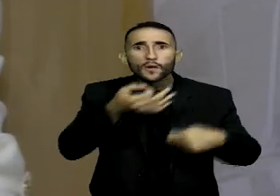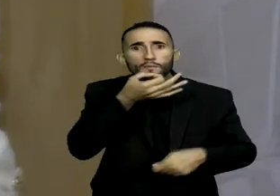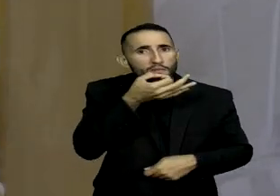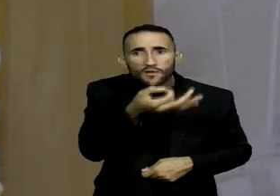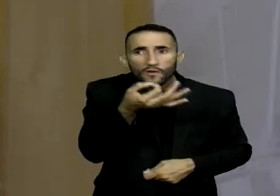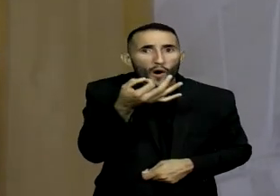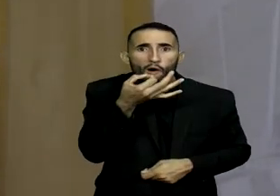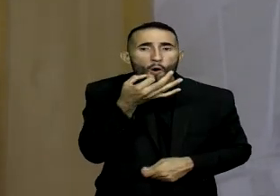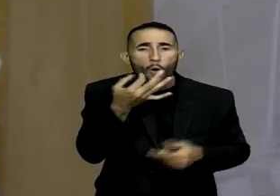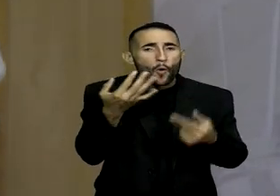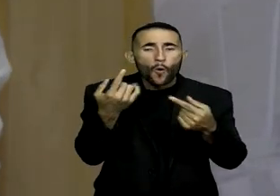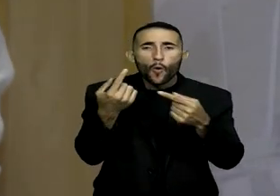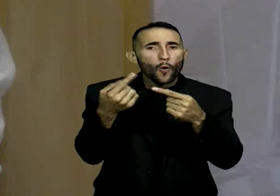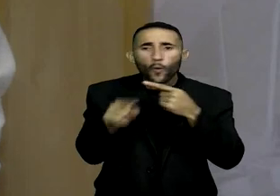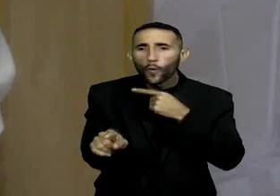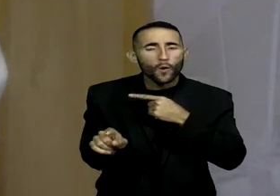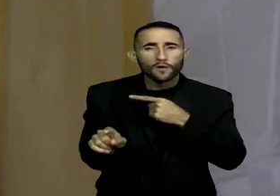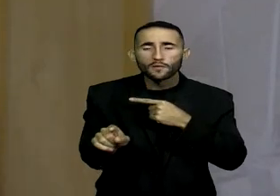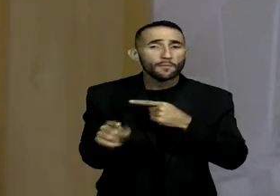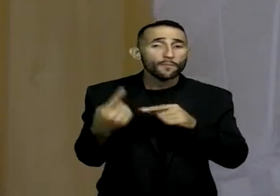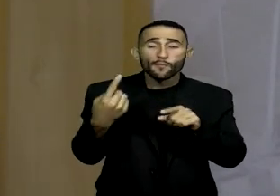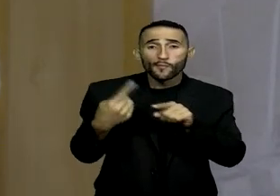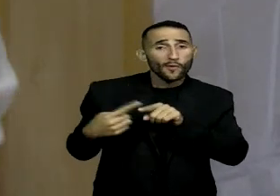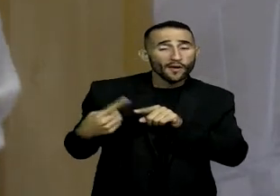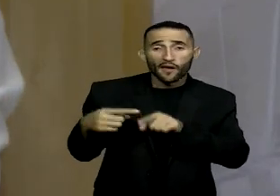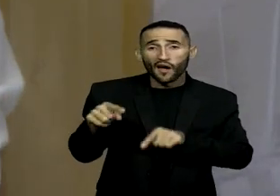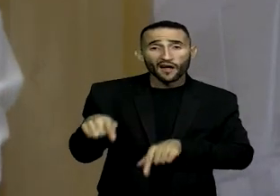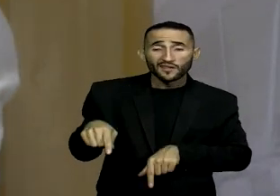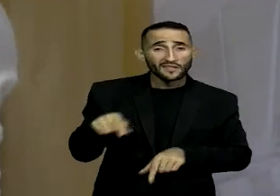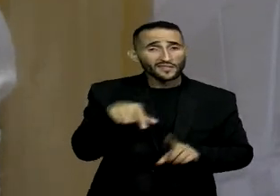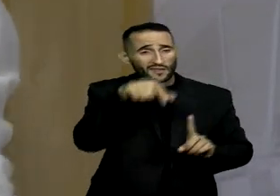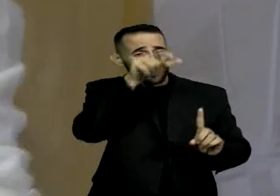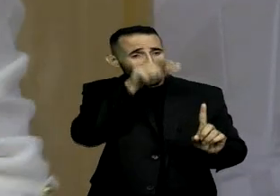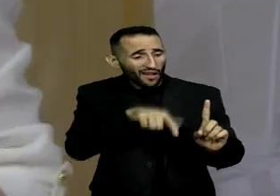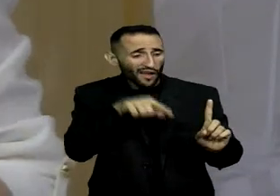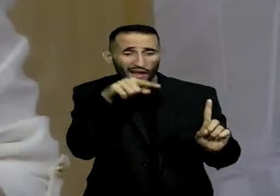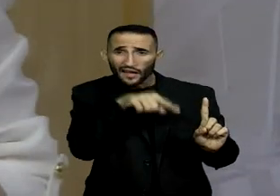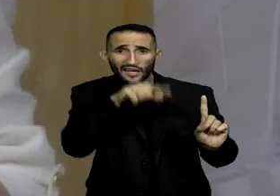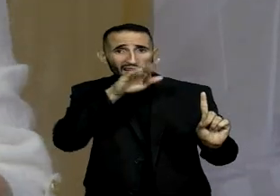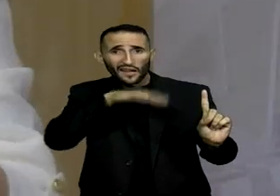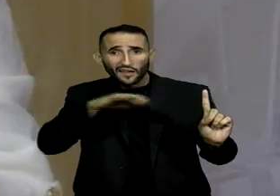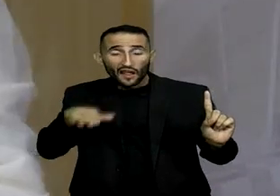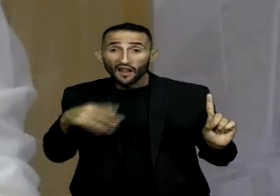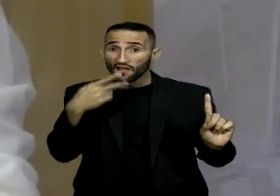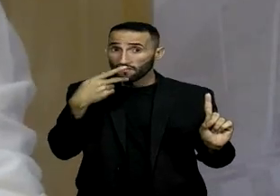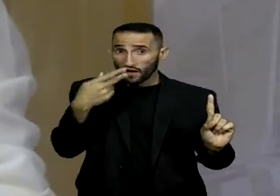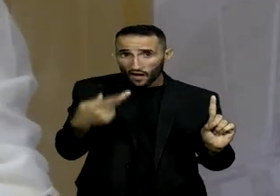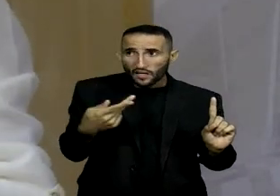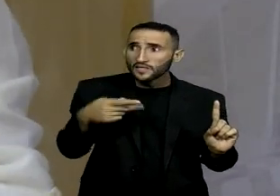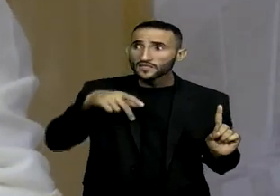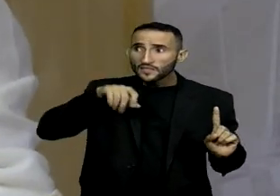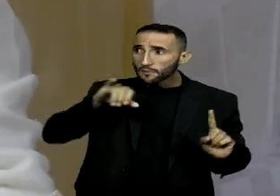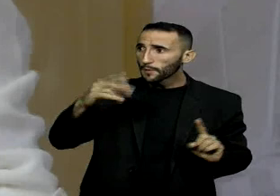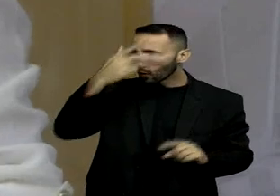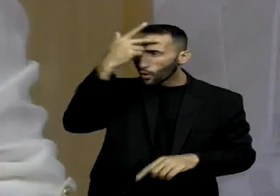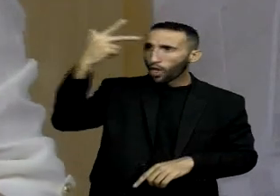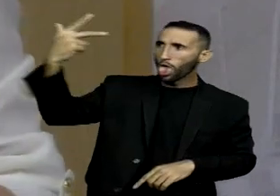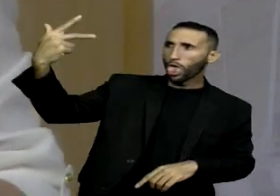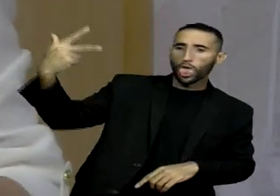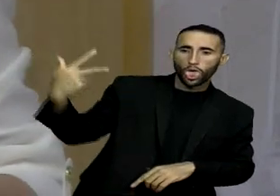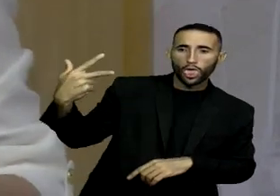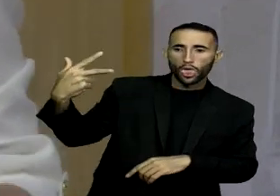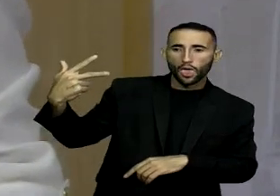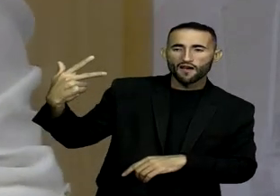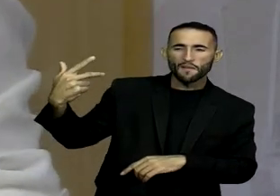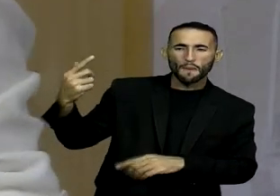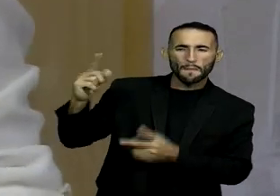você não precisa nem ter uma religião para ver a criança como uma vítima. E ele ainda ameaça quem estava filmando, né? Quem estava filmando, ele ainda fala no